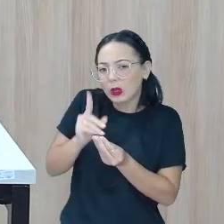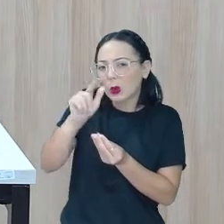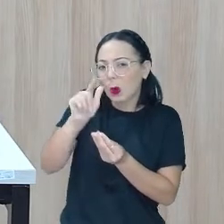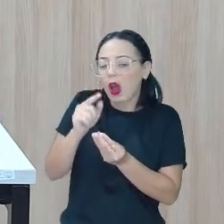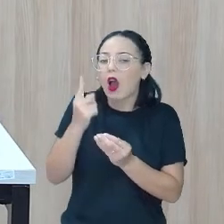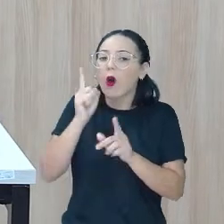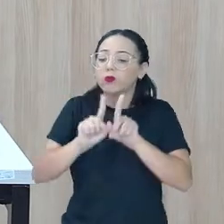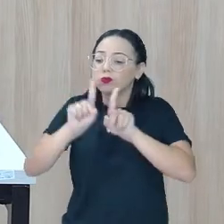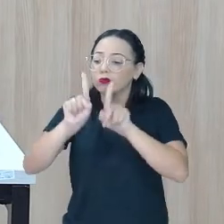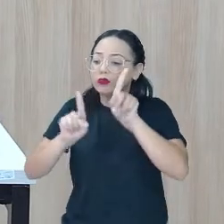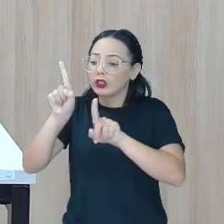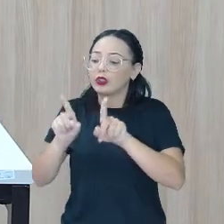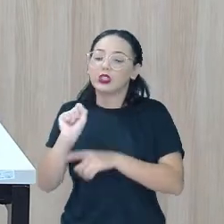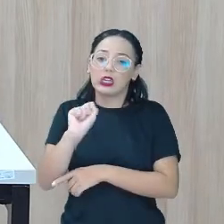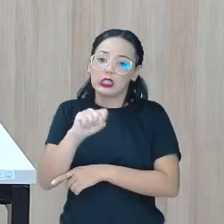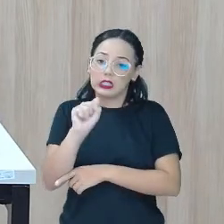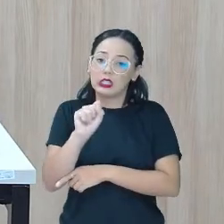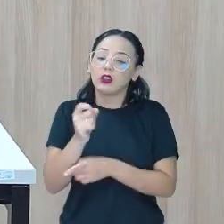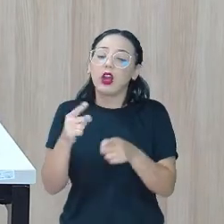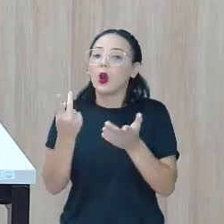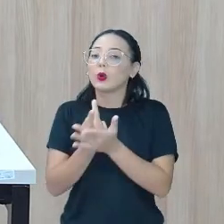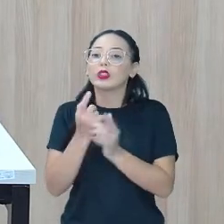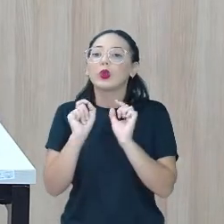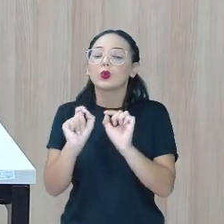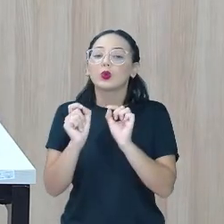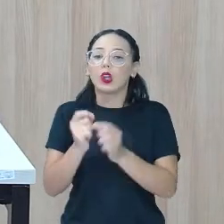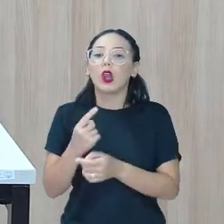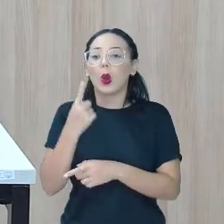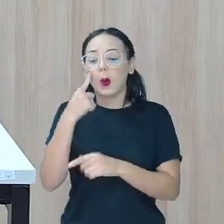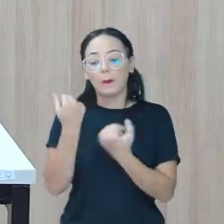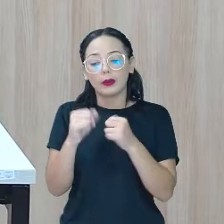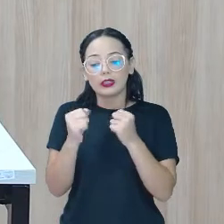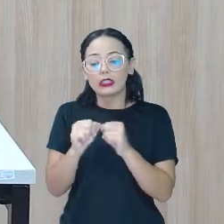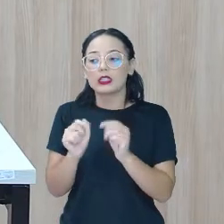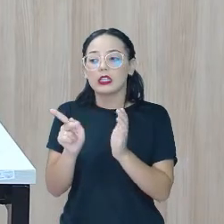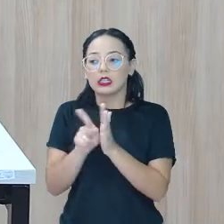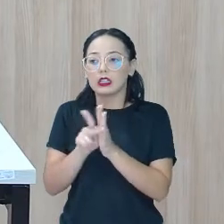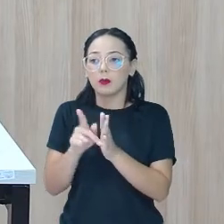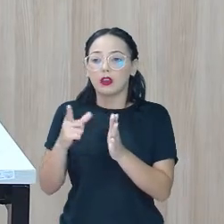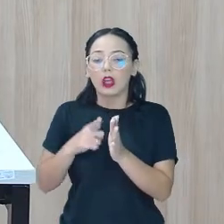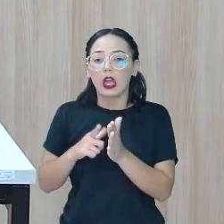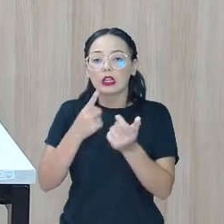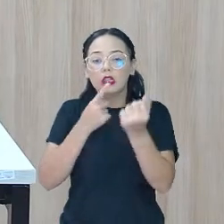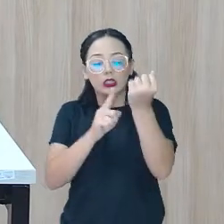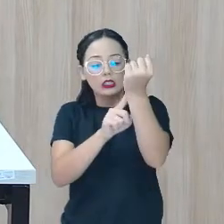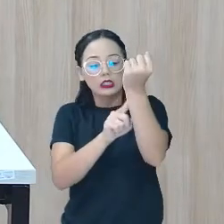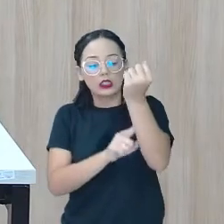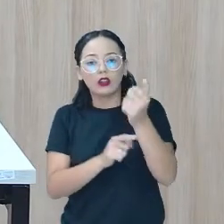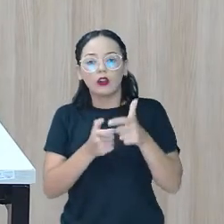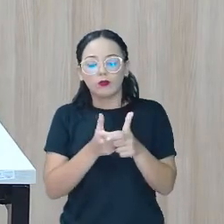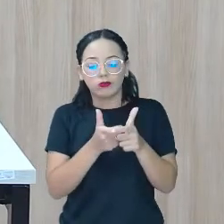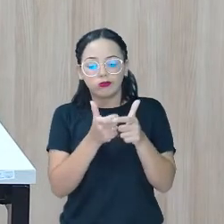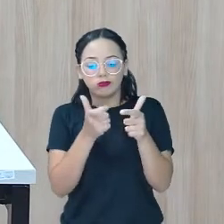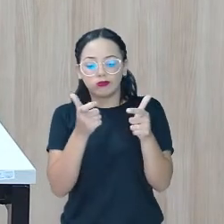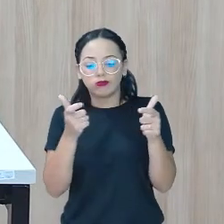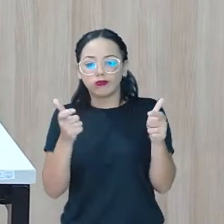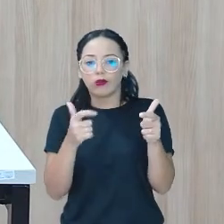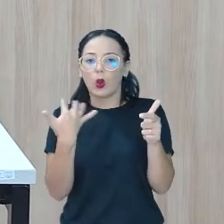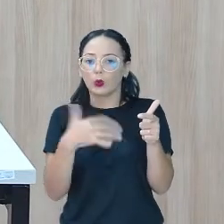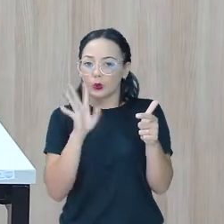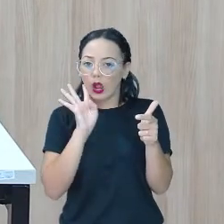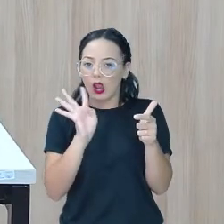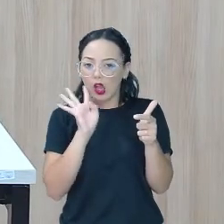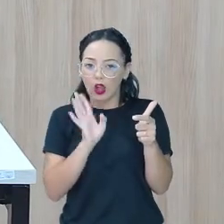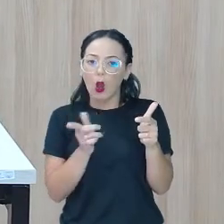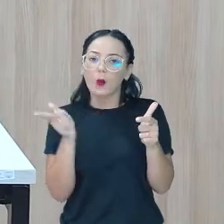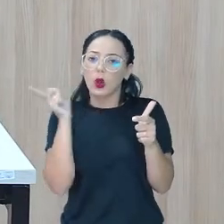de uma estatística, sim, pessoal. E aí o que é que acontece? Eles precisam estar com esse banco de sangue com uma quantidade bem legal,